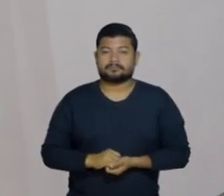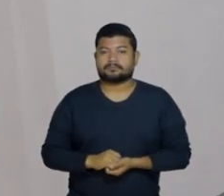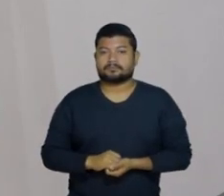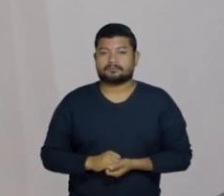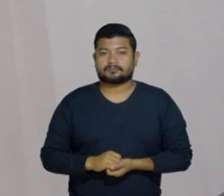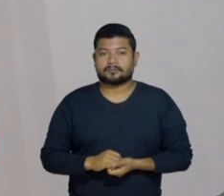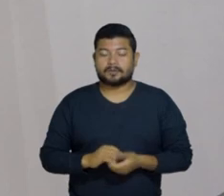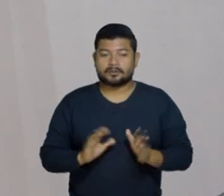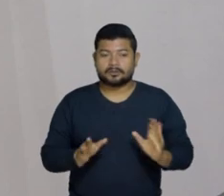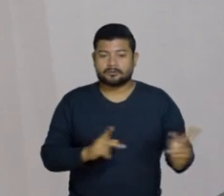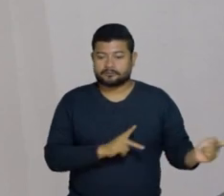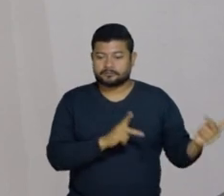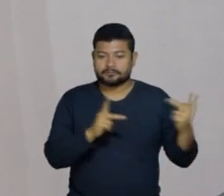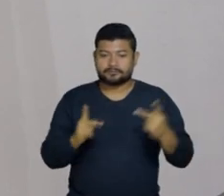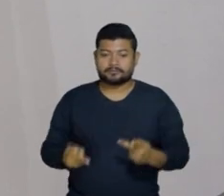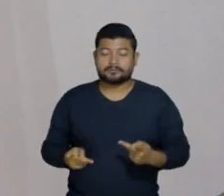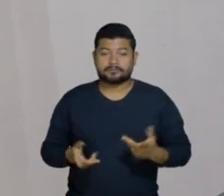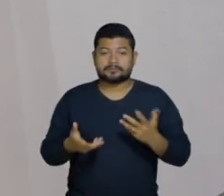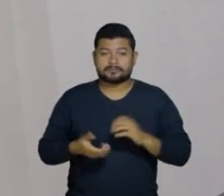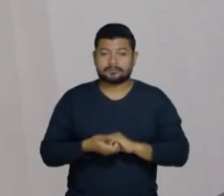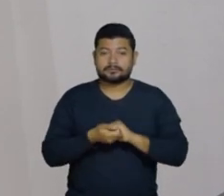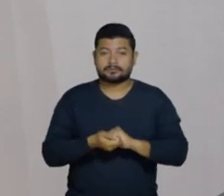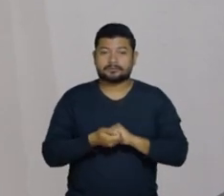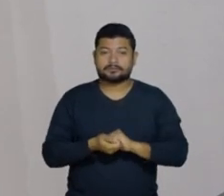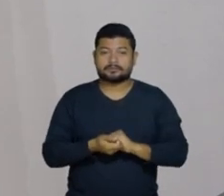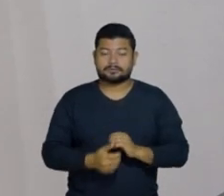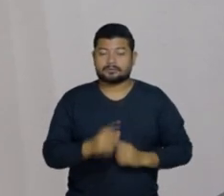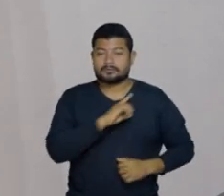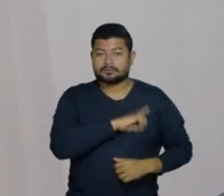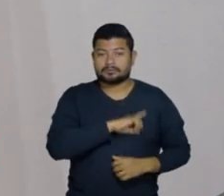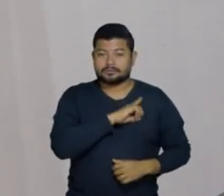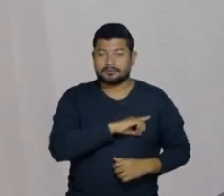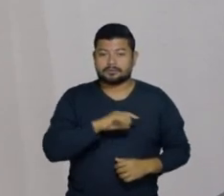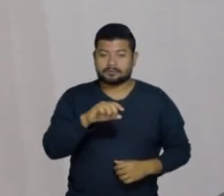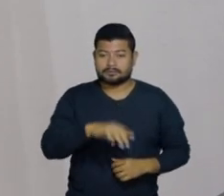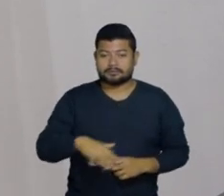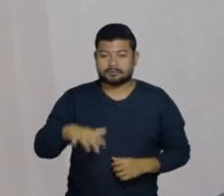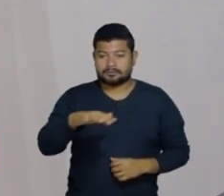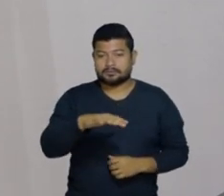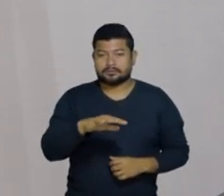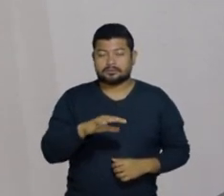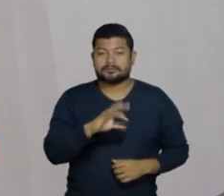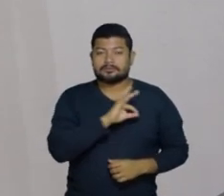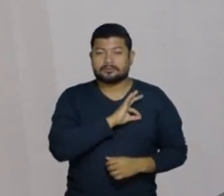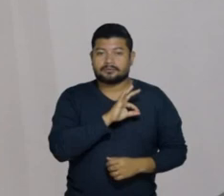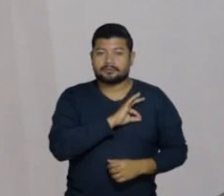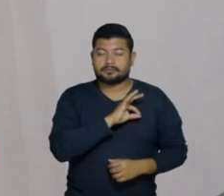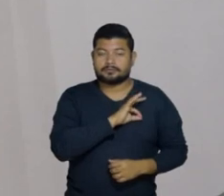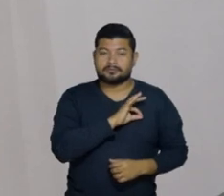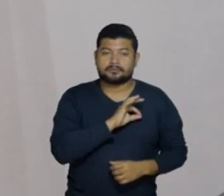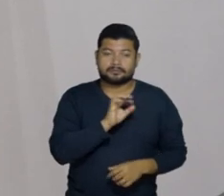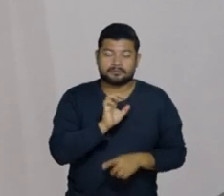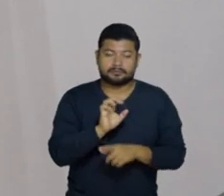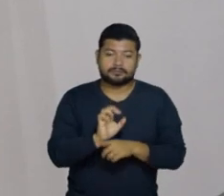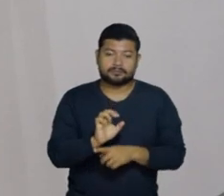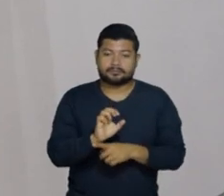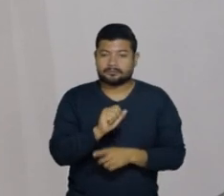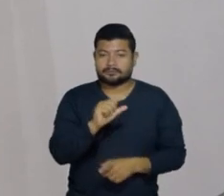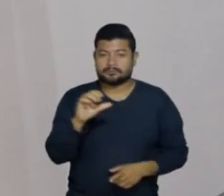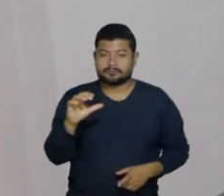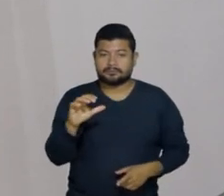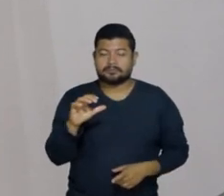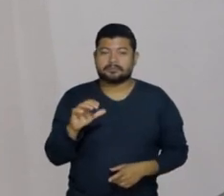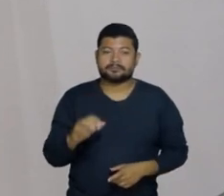já quero cumprimentar desde já o delegado-geral Ulisses, que faz um grande trabalho na Polícia